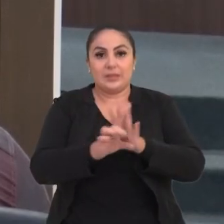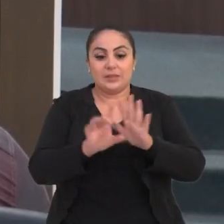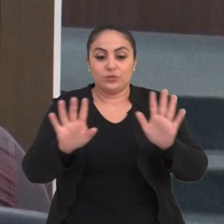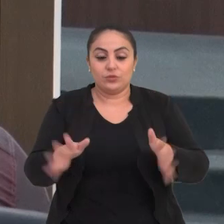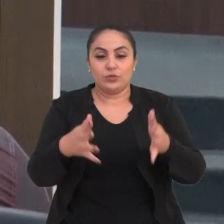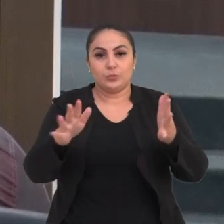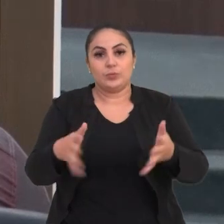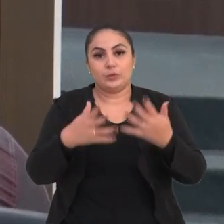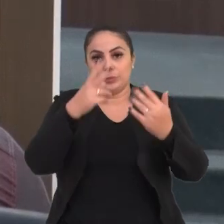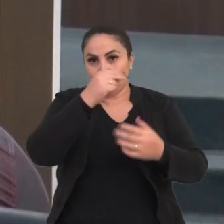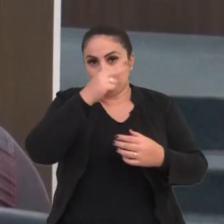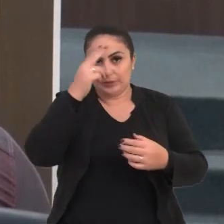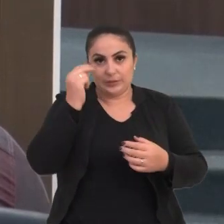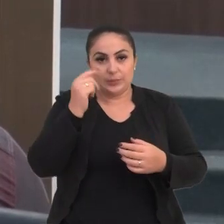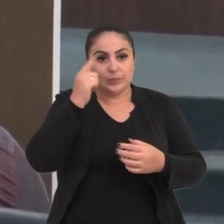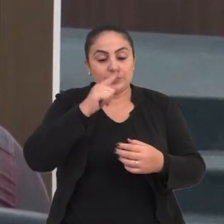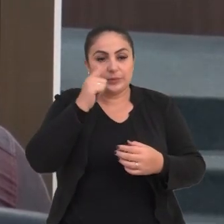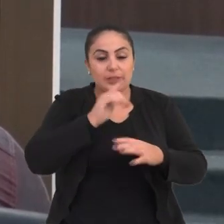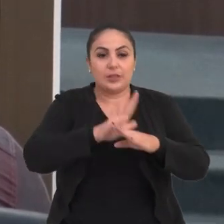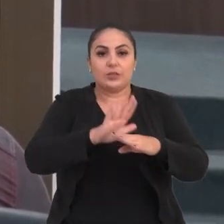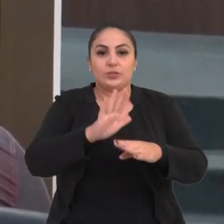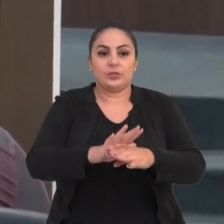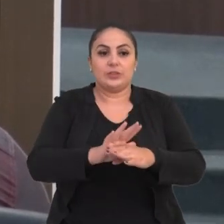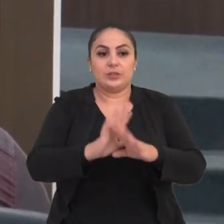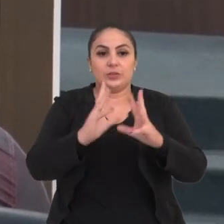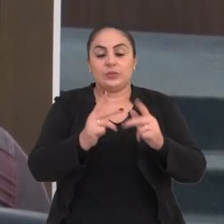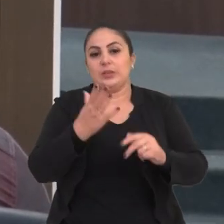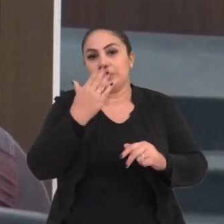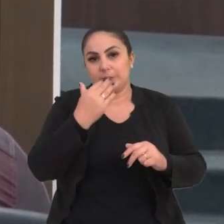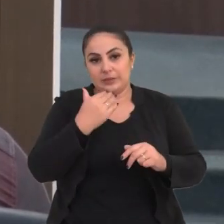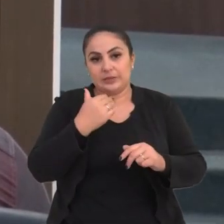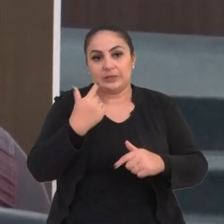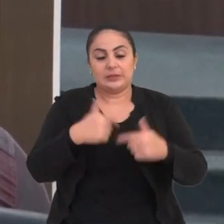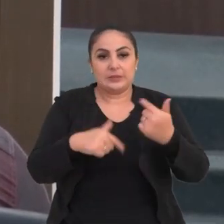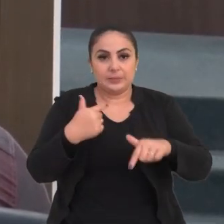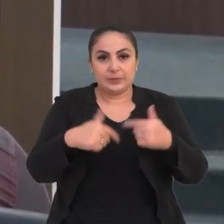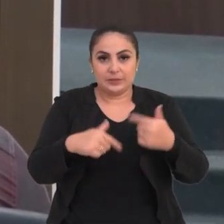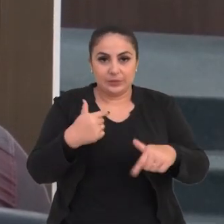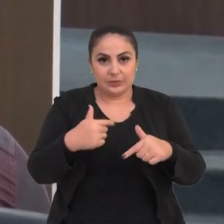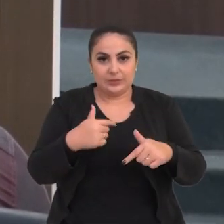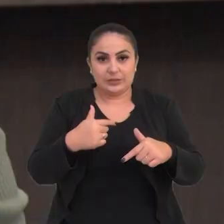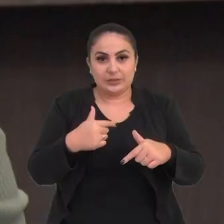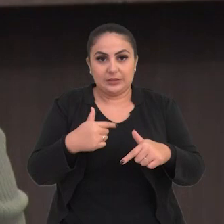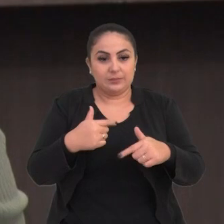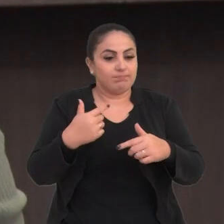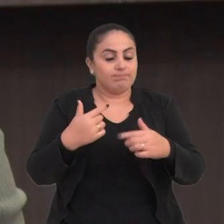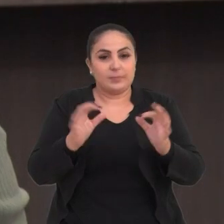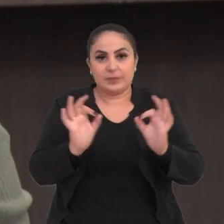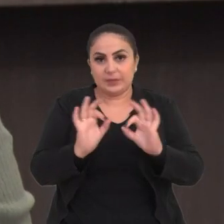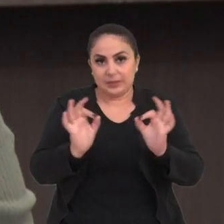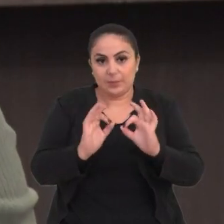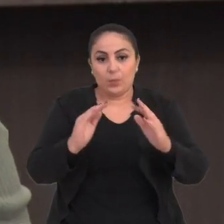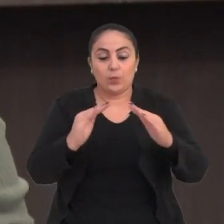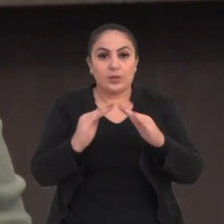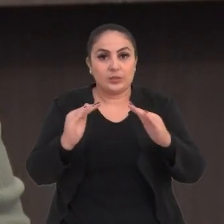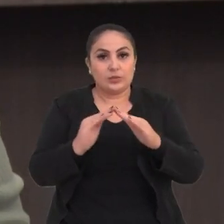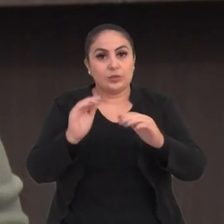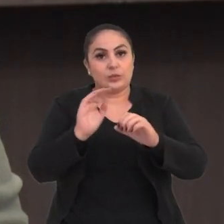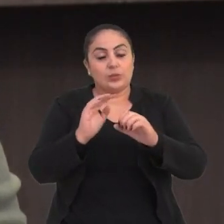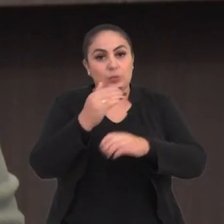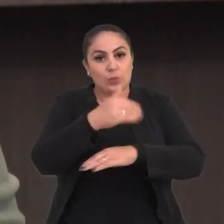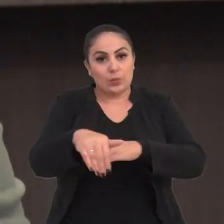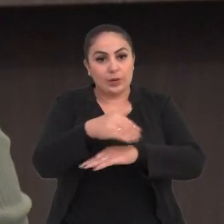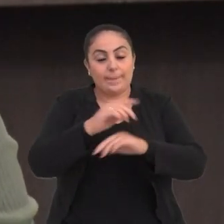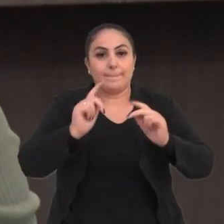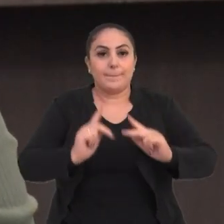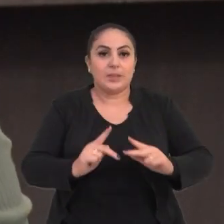lei estimula o Poder Executivo a contribuir com a alimentação de trabalhadores, desempregados, moradores de